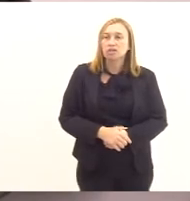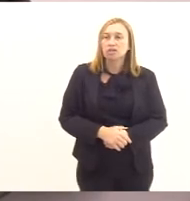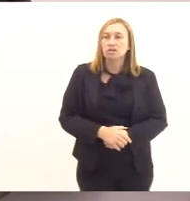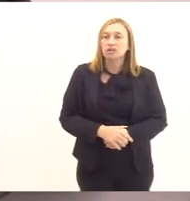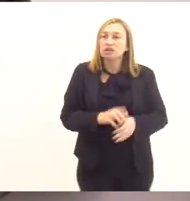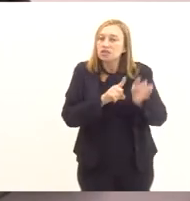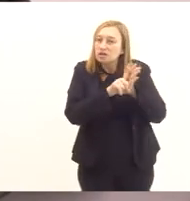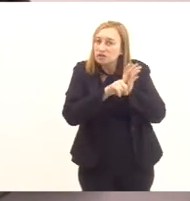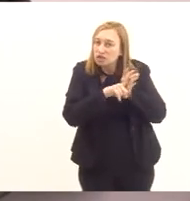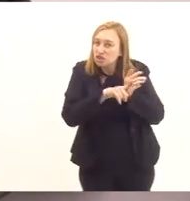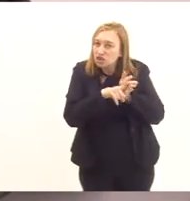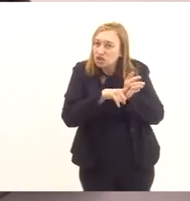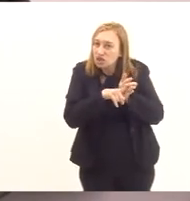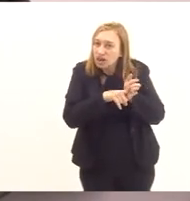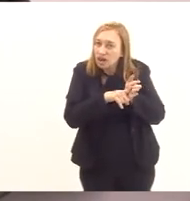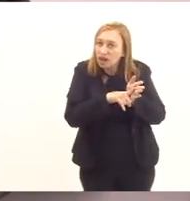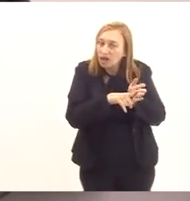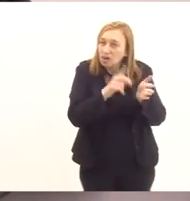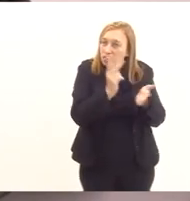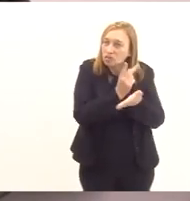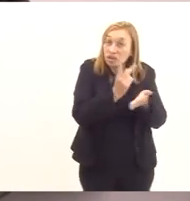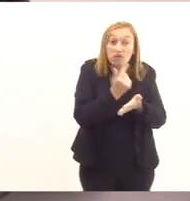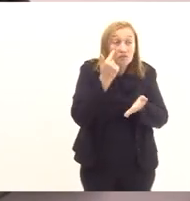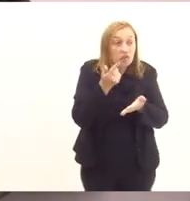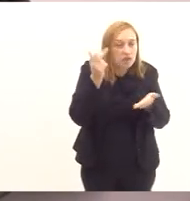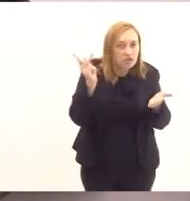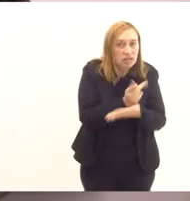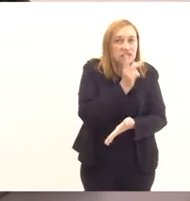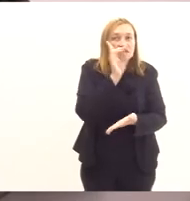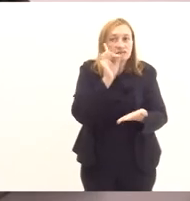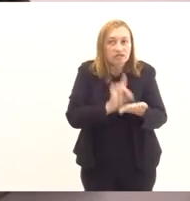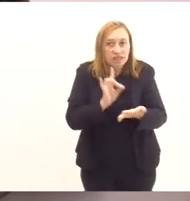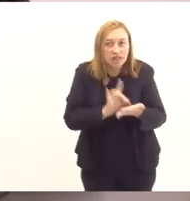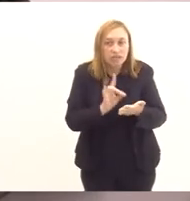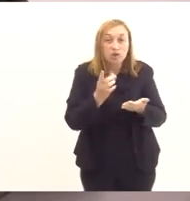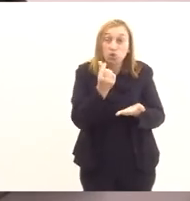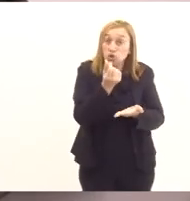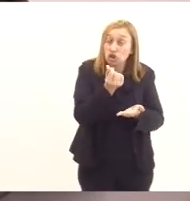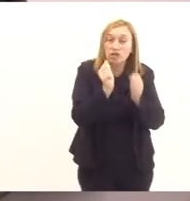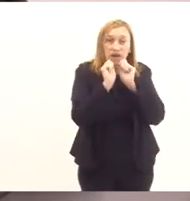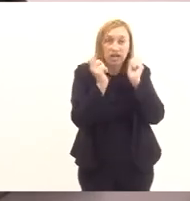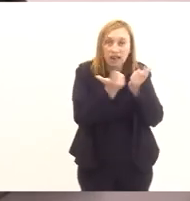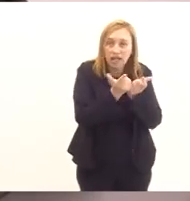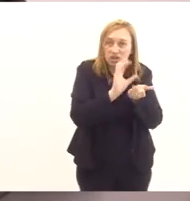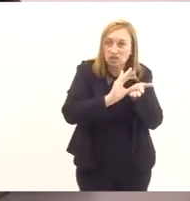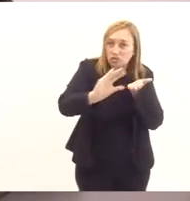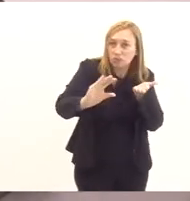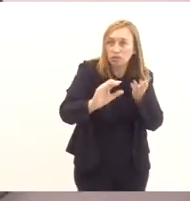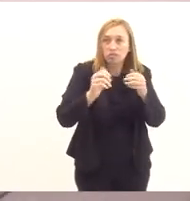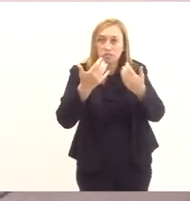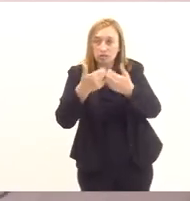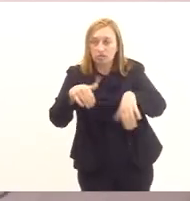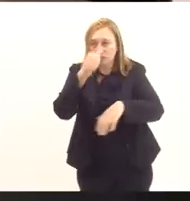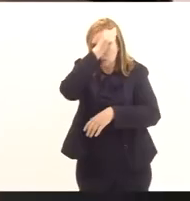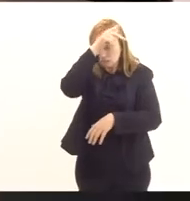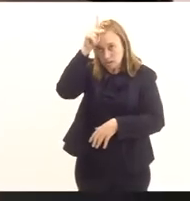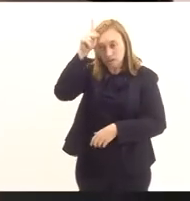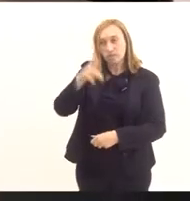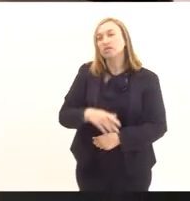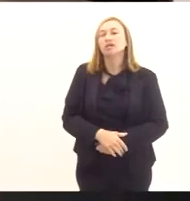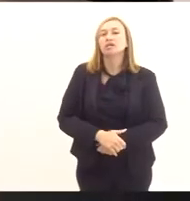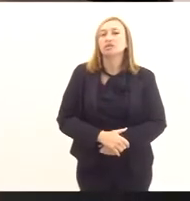investigar a tragédia possamos saber o que tá acontecendo dinheiro que Assembleia legislativo mandou para a Prefeitura de Petrópolis